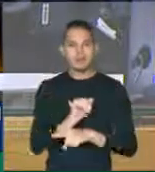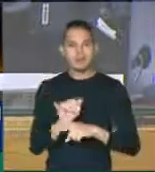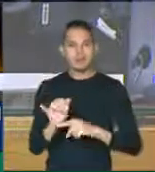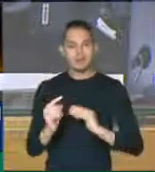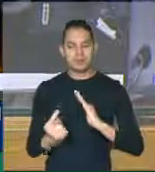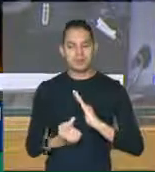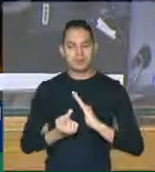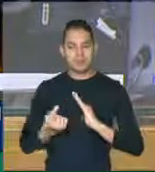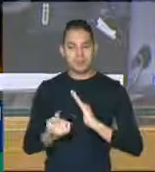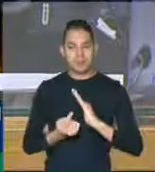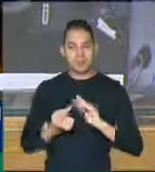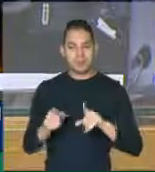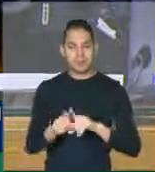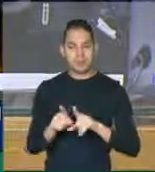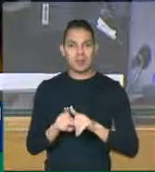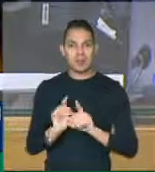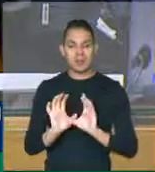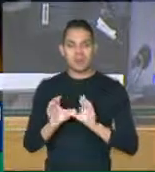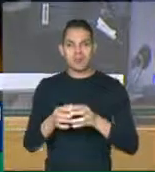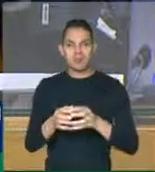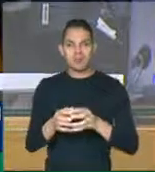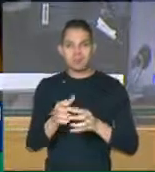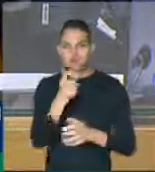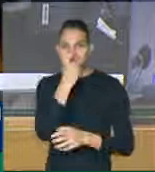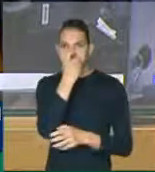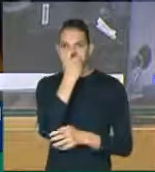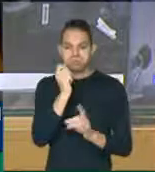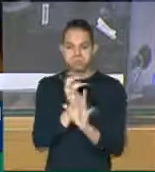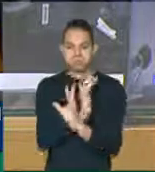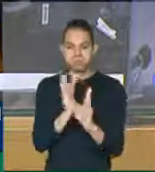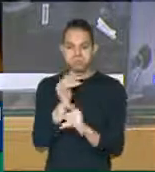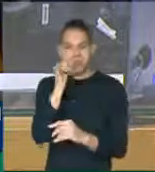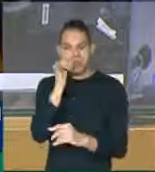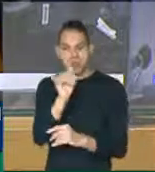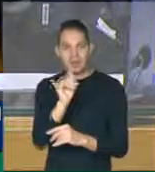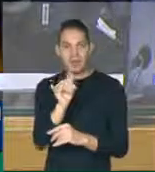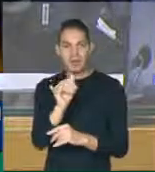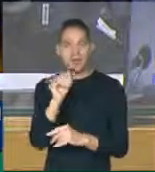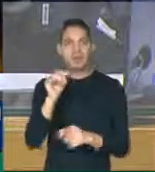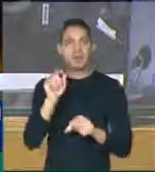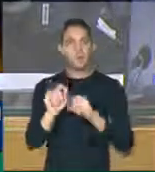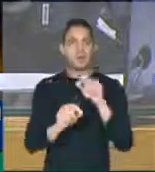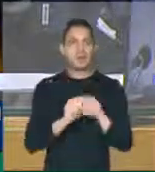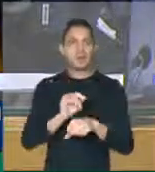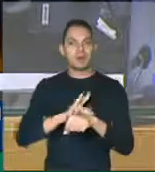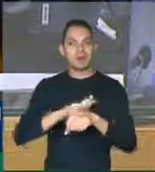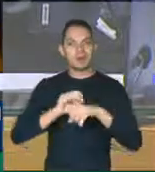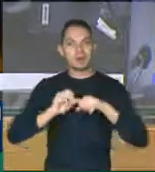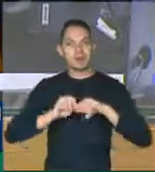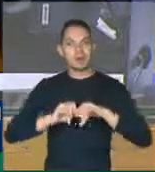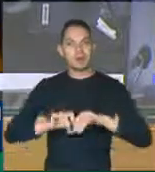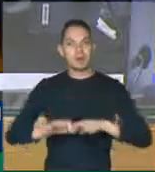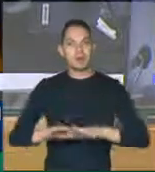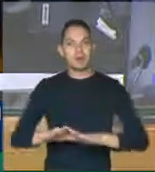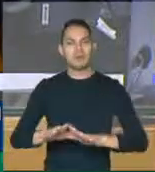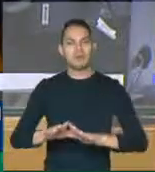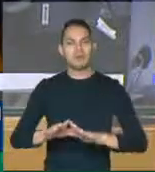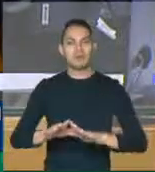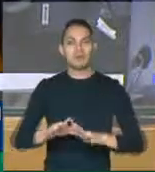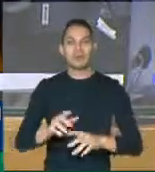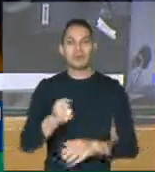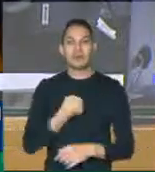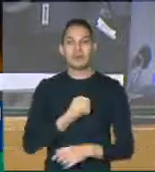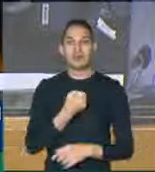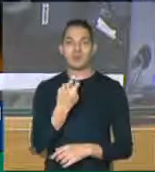e proibição e aglomeração como forma de combater a propagação do Covid-19, editou um ato conjunto número